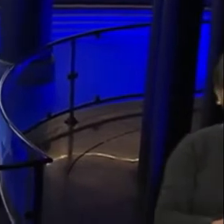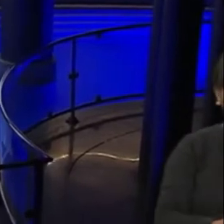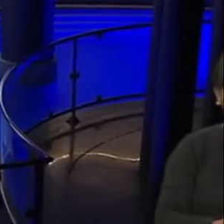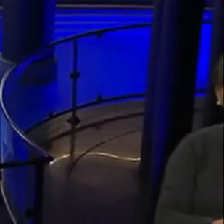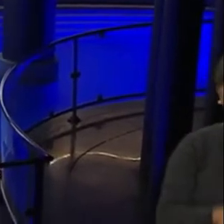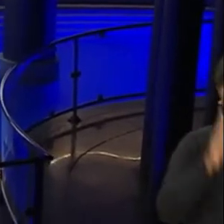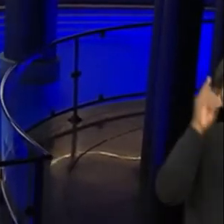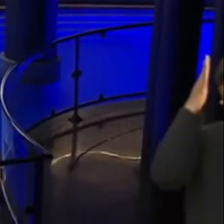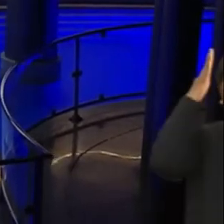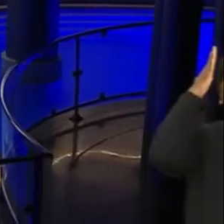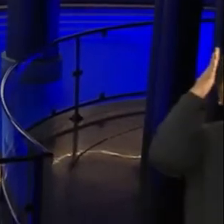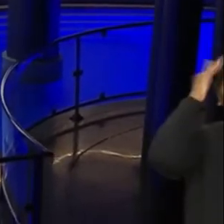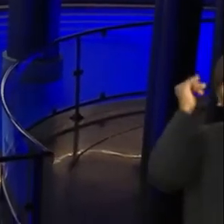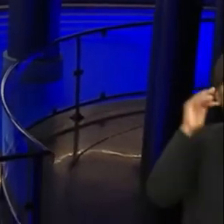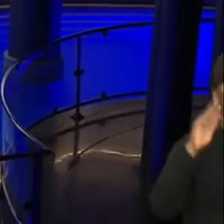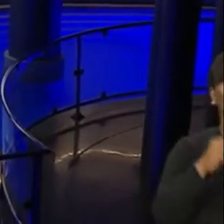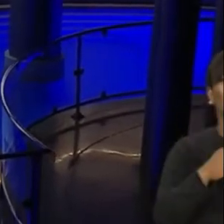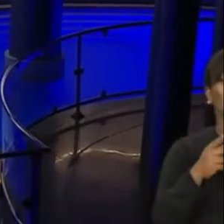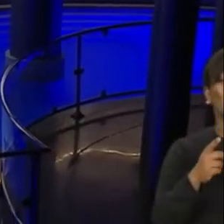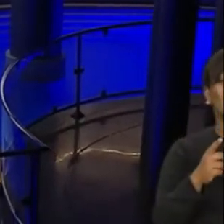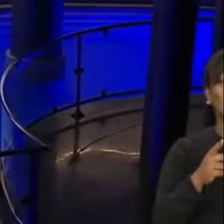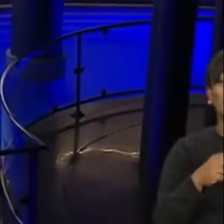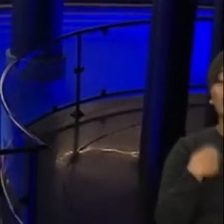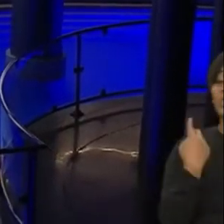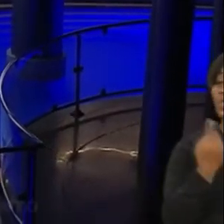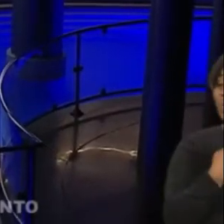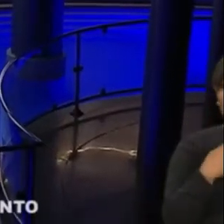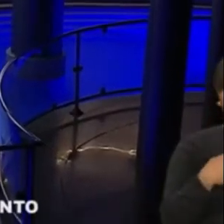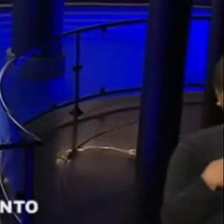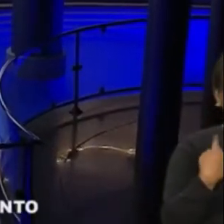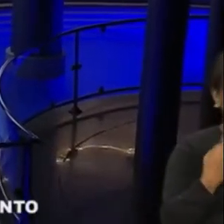Ele sabe coisas de nós que nós não sabemos.